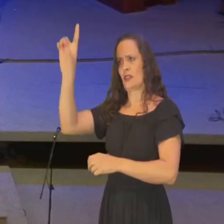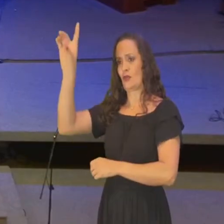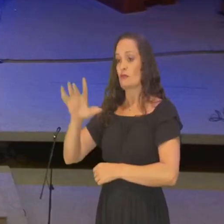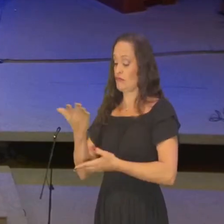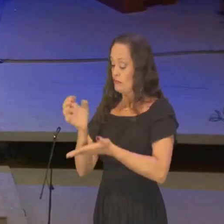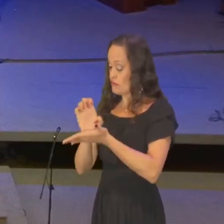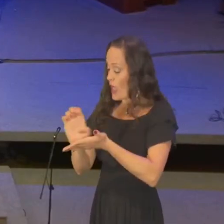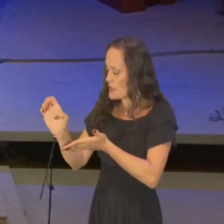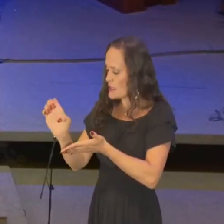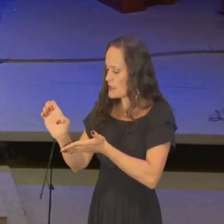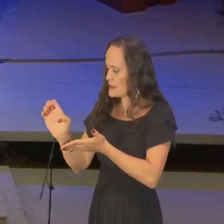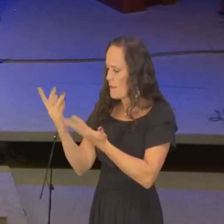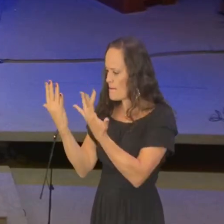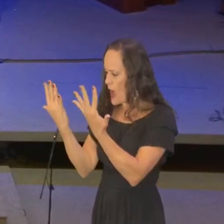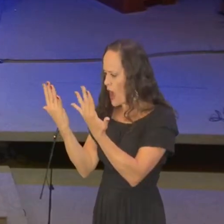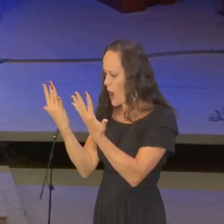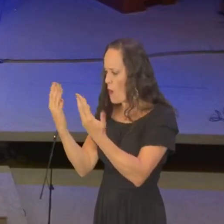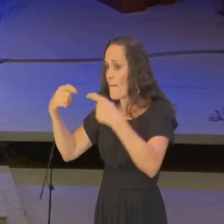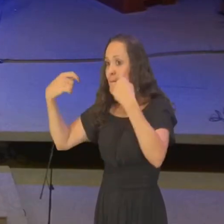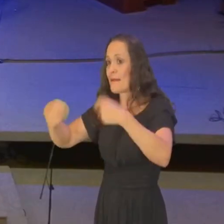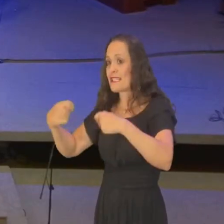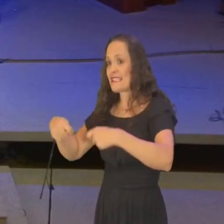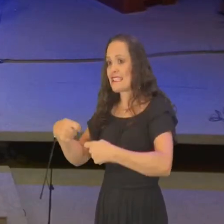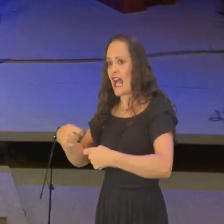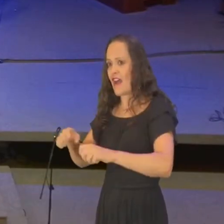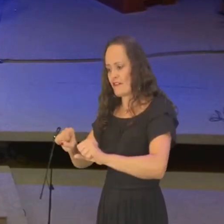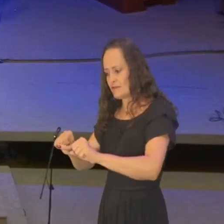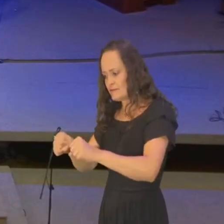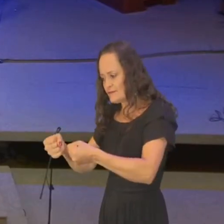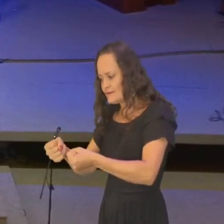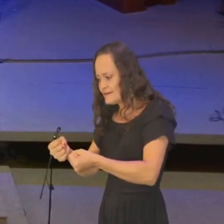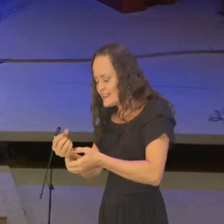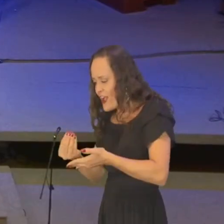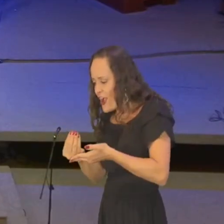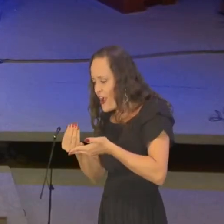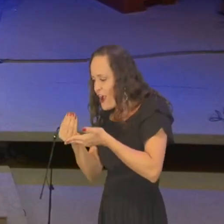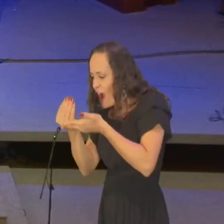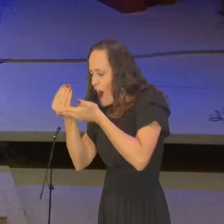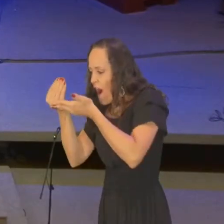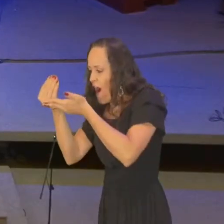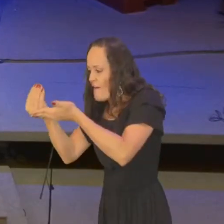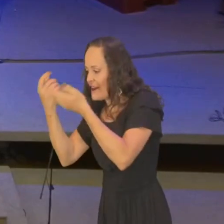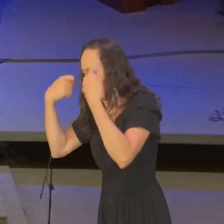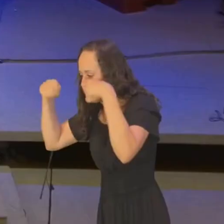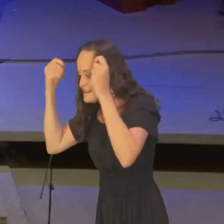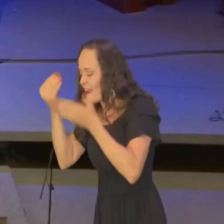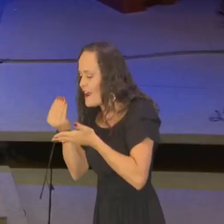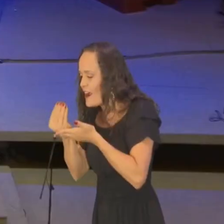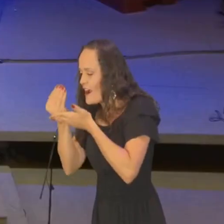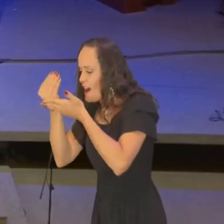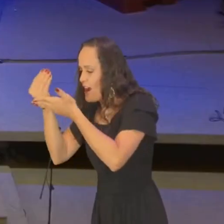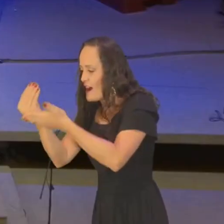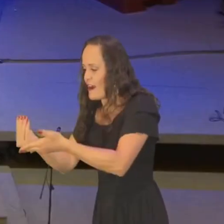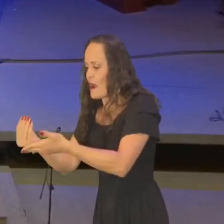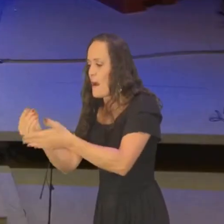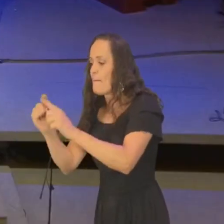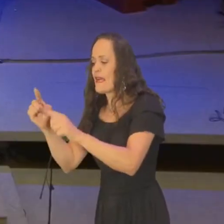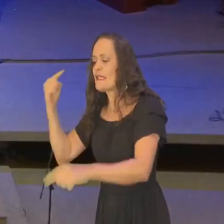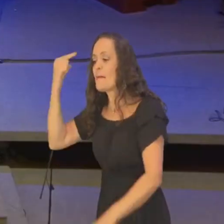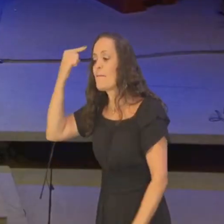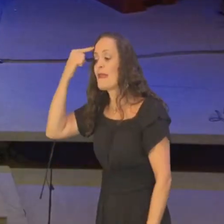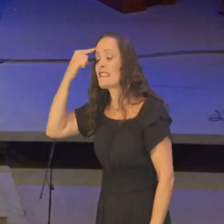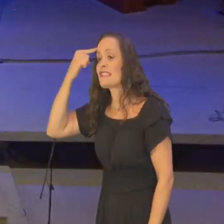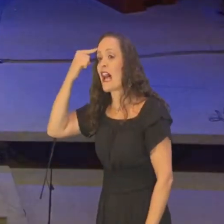Elias, com suas mãos, precisaria colocar a oferta sobre o altar, mas ele estava apontando para algo maior.